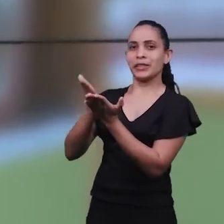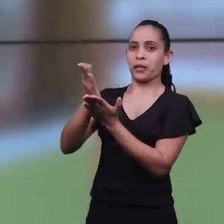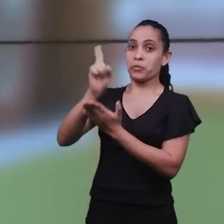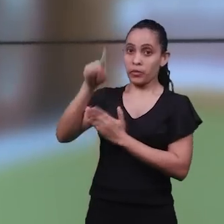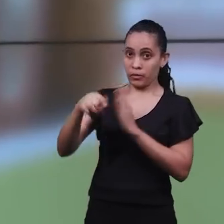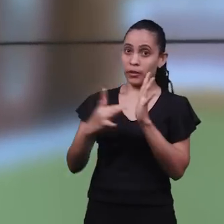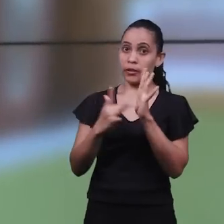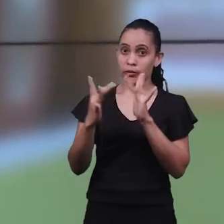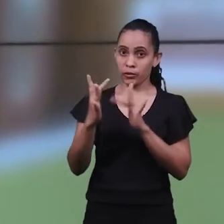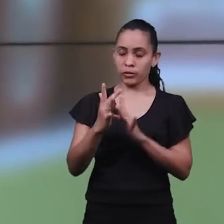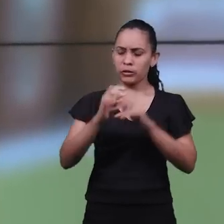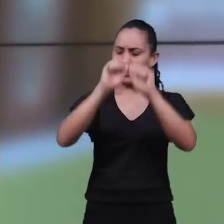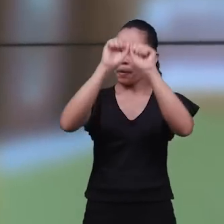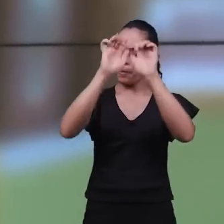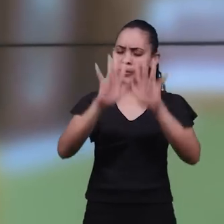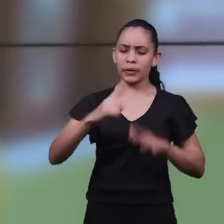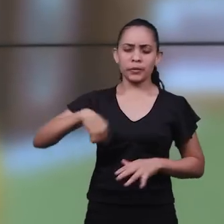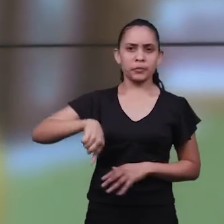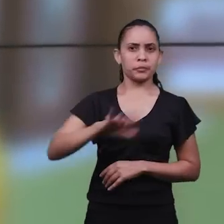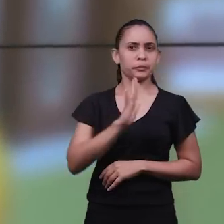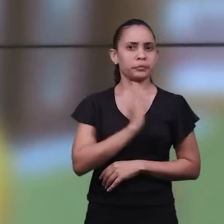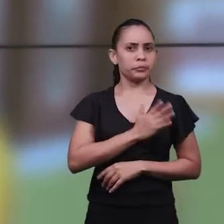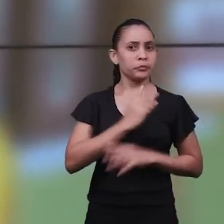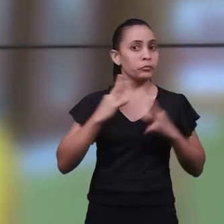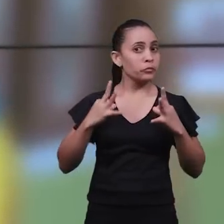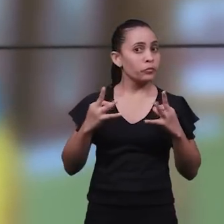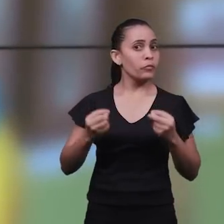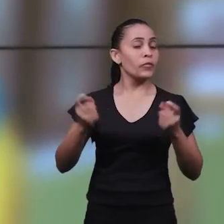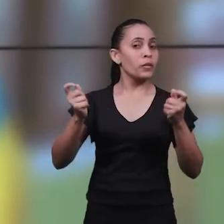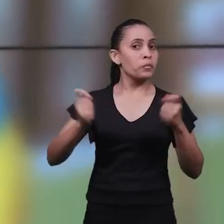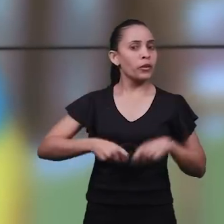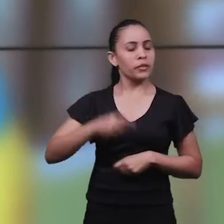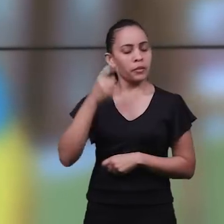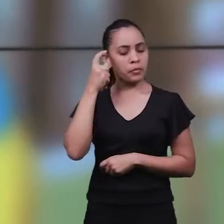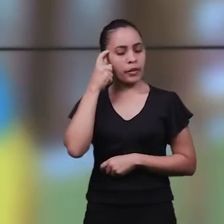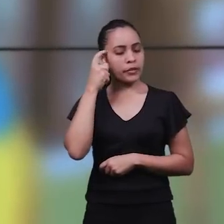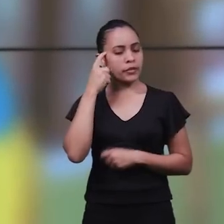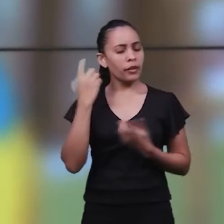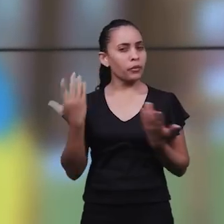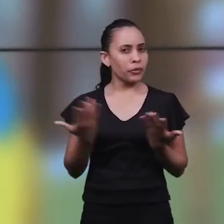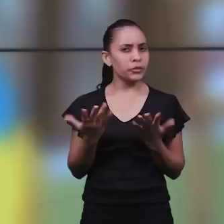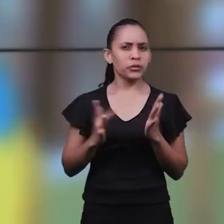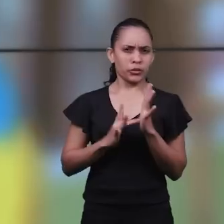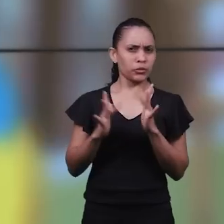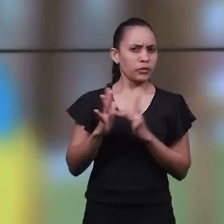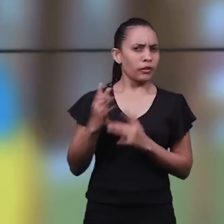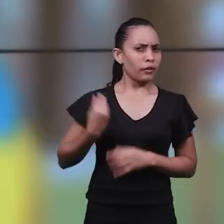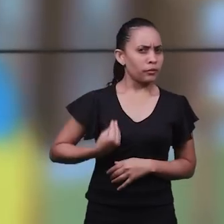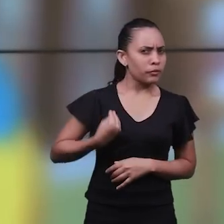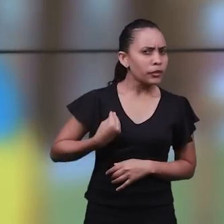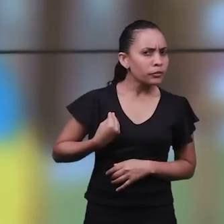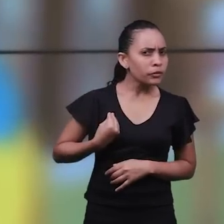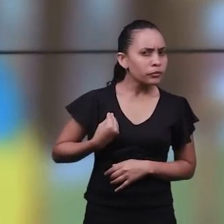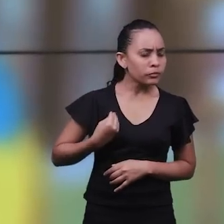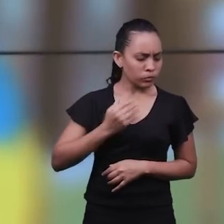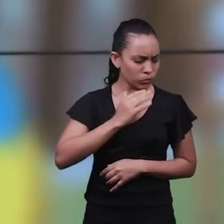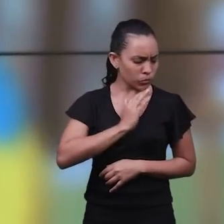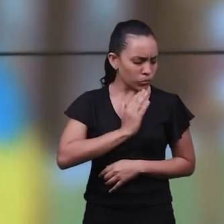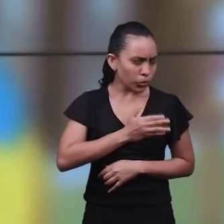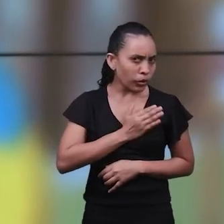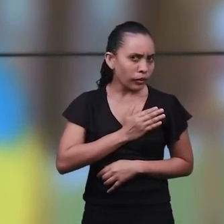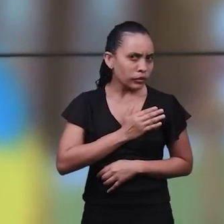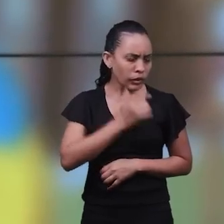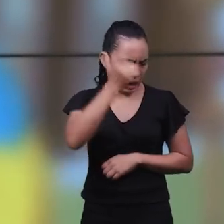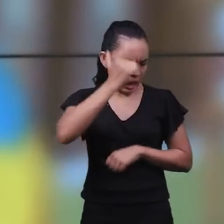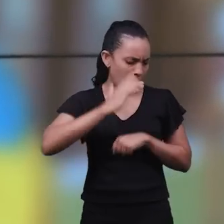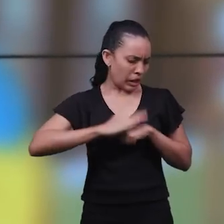uma bênção para o nosso coração e que todos nós possamos refletir. Jesus está vivo no nosso coração?